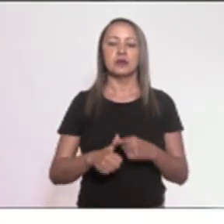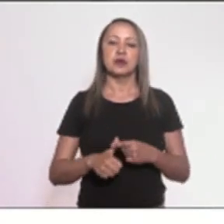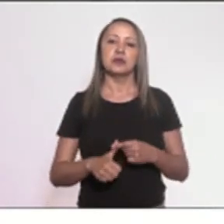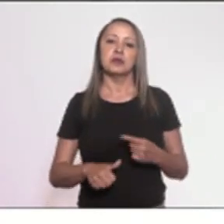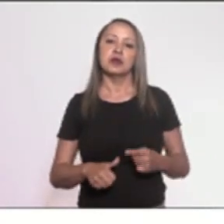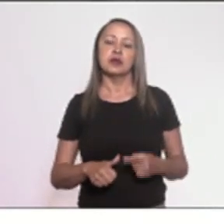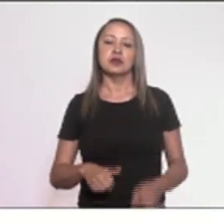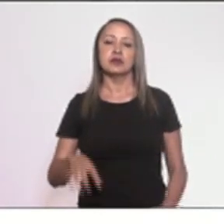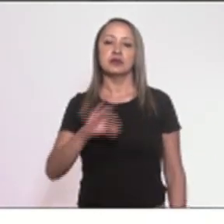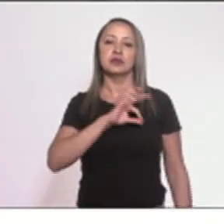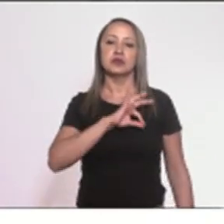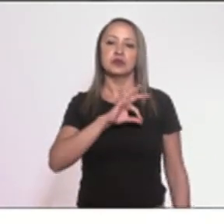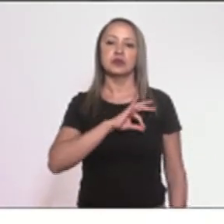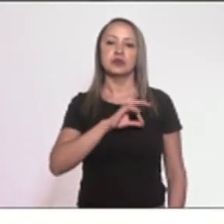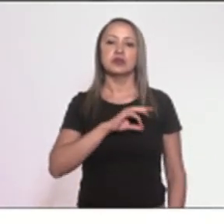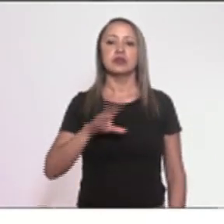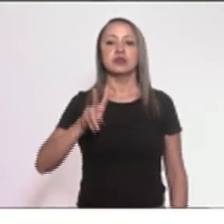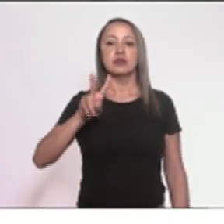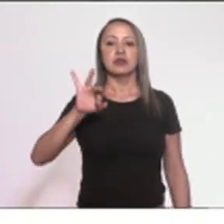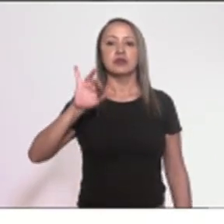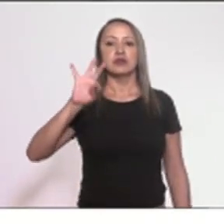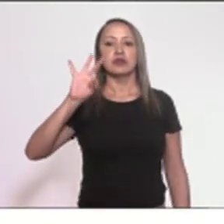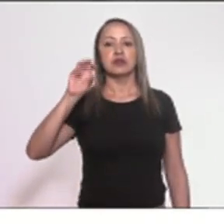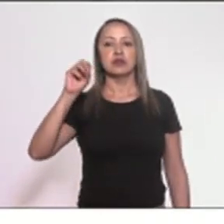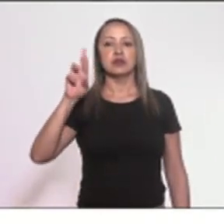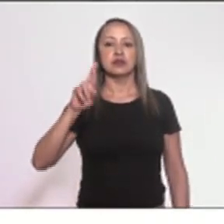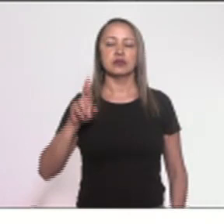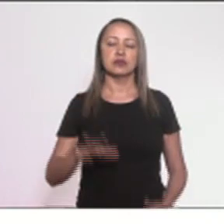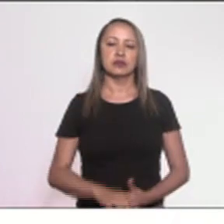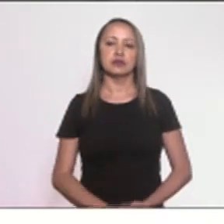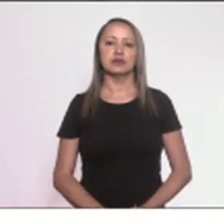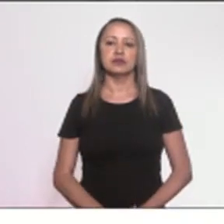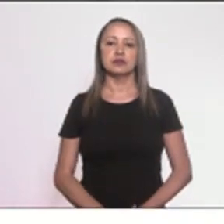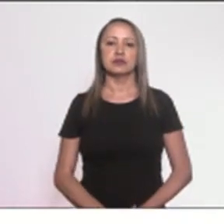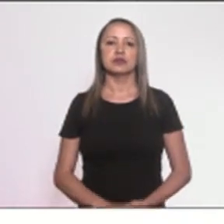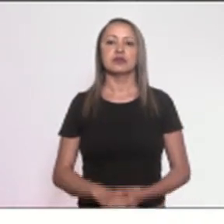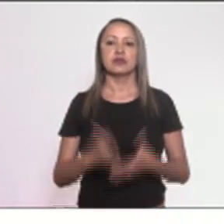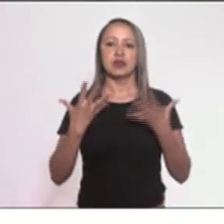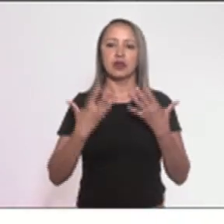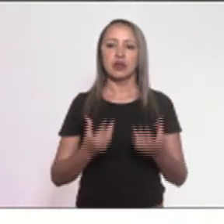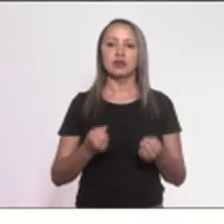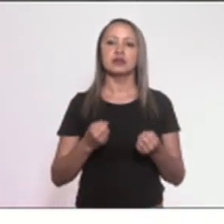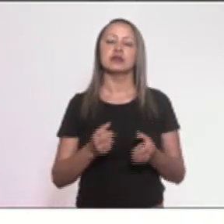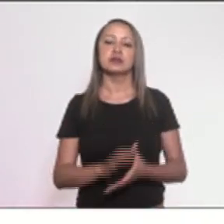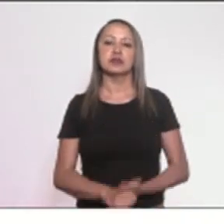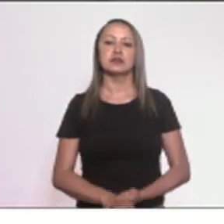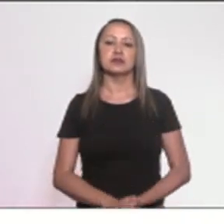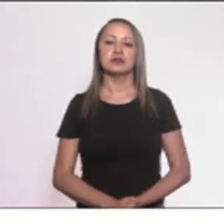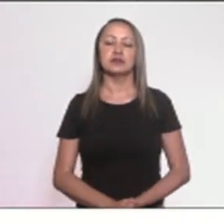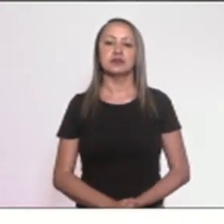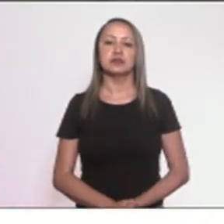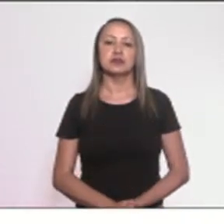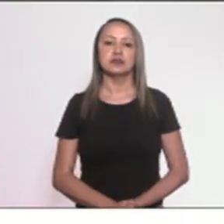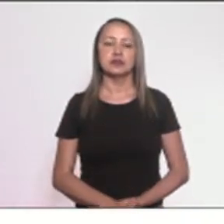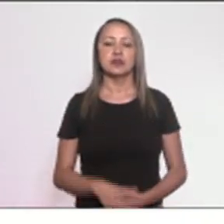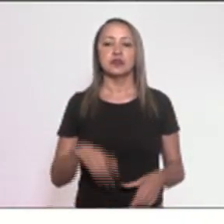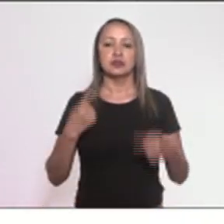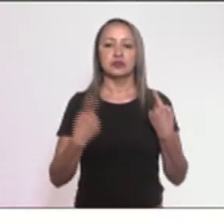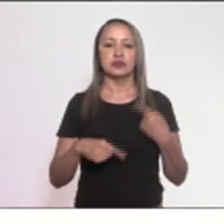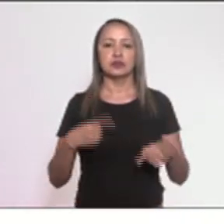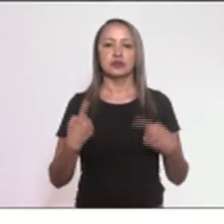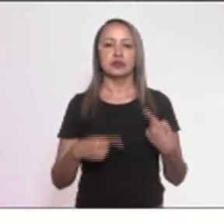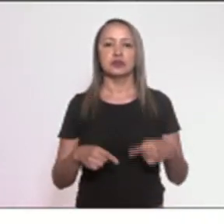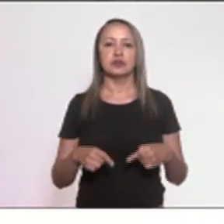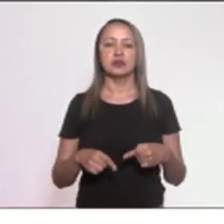do Rio de Janeiro, Victor Hugo Barbosa Macedo. Parece da mesa diretora favorável, relator deputado Márcio Canella. Em discussão, não havendo que